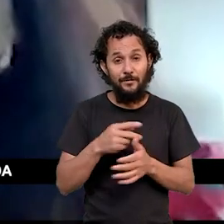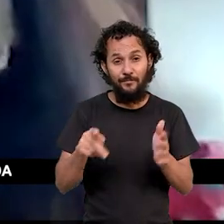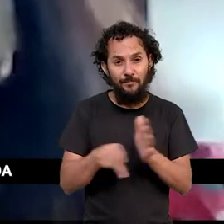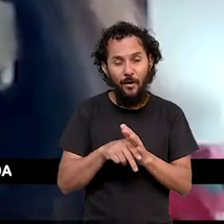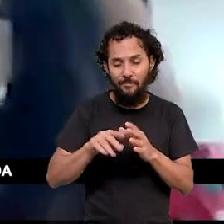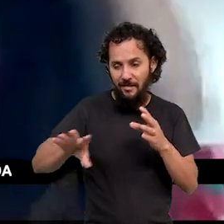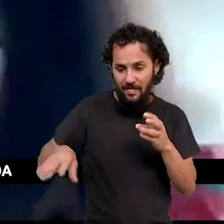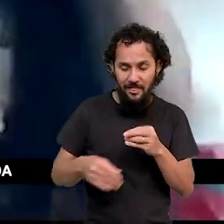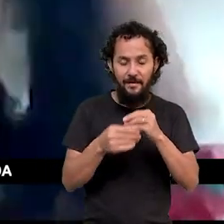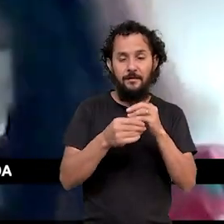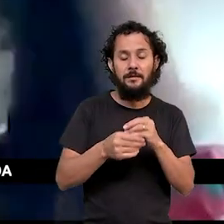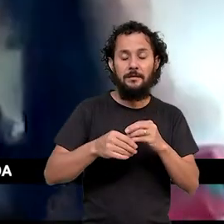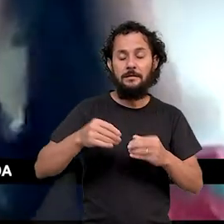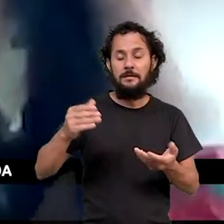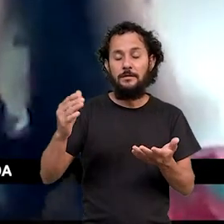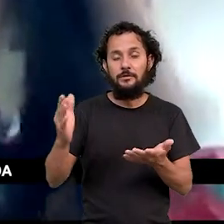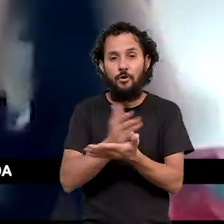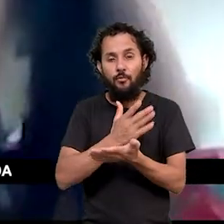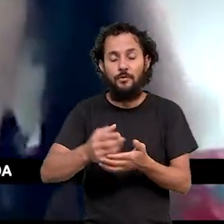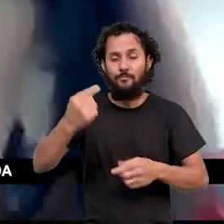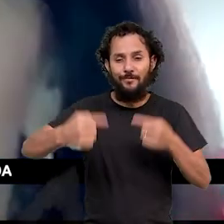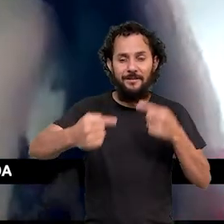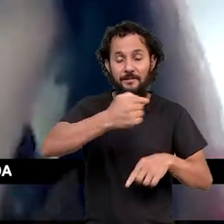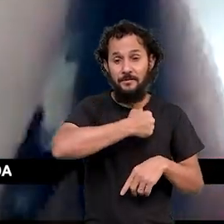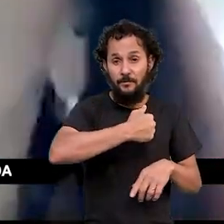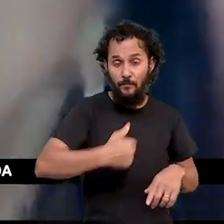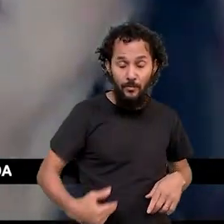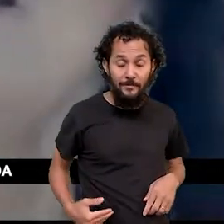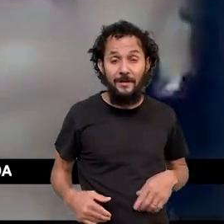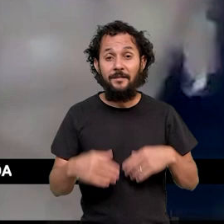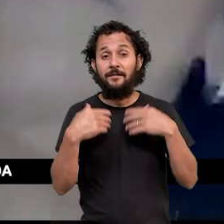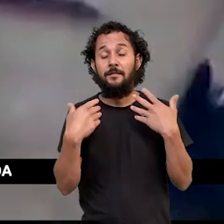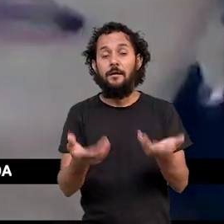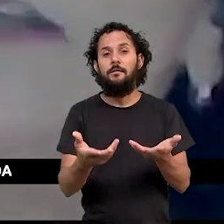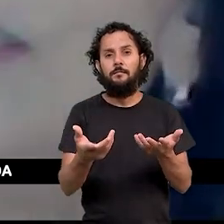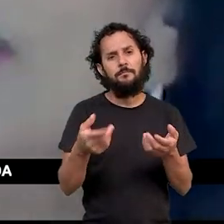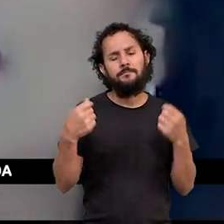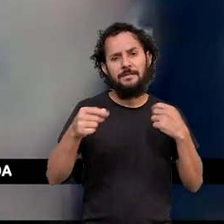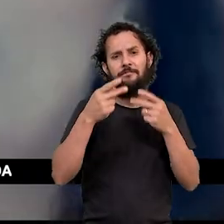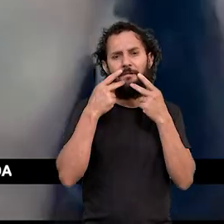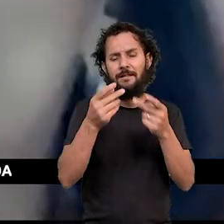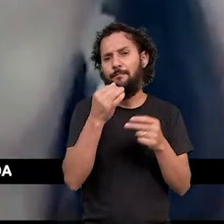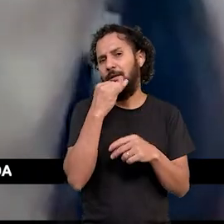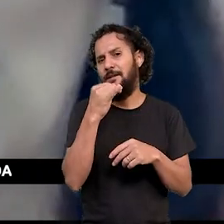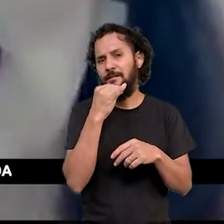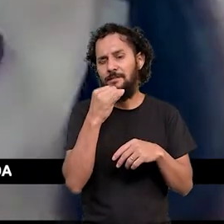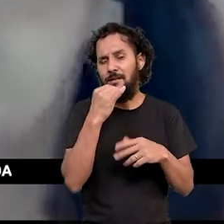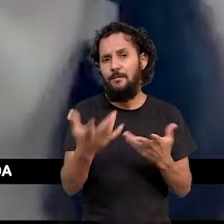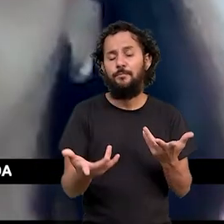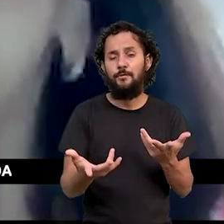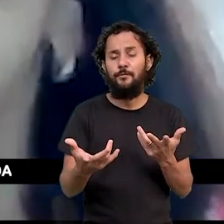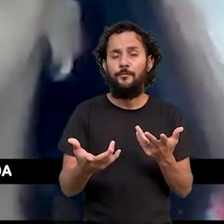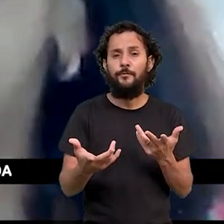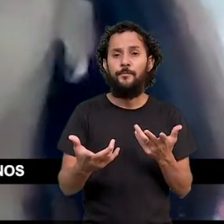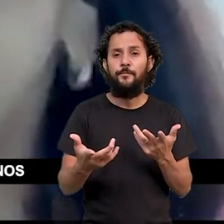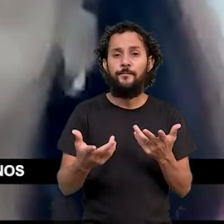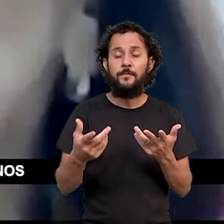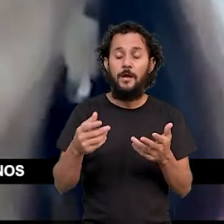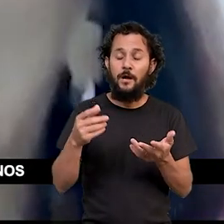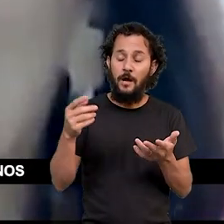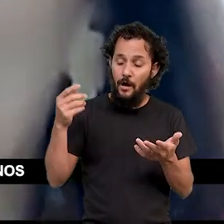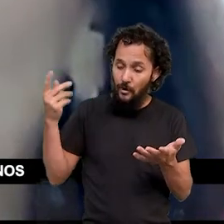gerada pela implementação de determinadas políticas públicas. E aí, vale dizer, por exemplo, quando